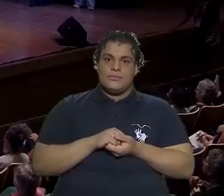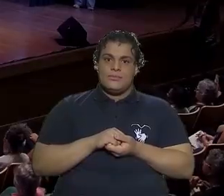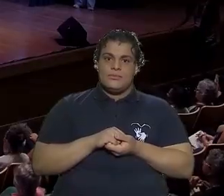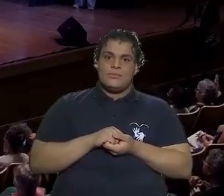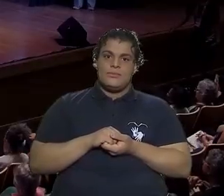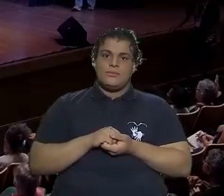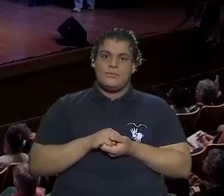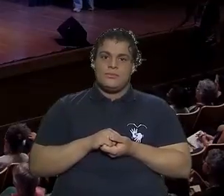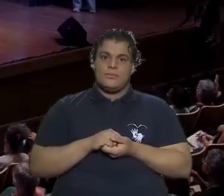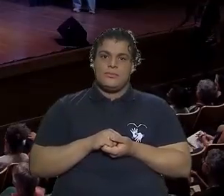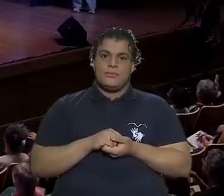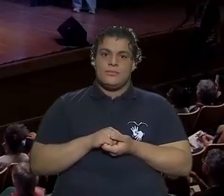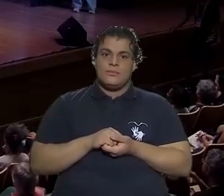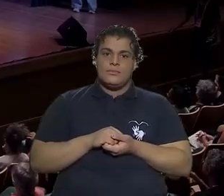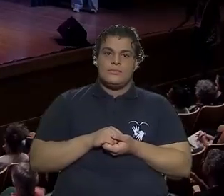Pode descer por ali.